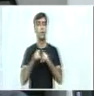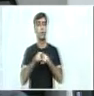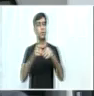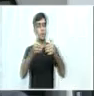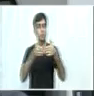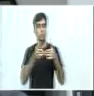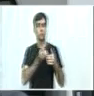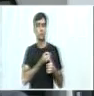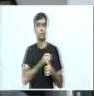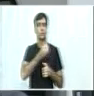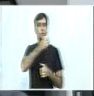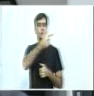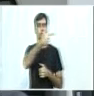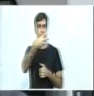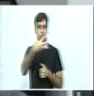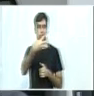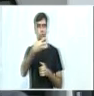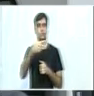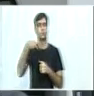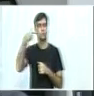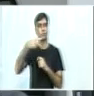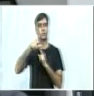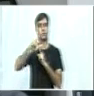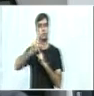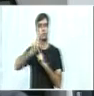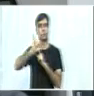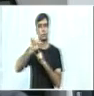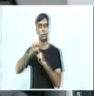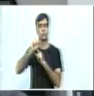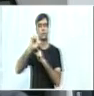Requerimento 023 do vereador Luiz Eduardo,